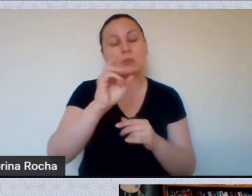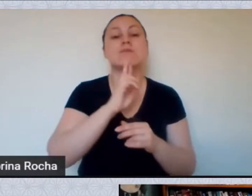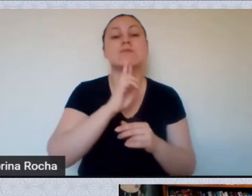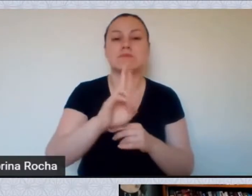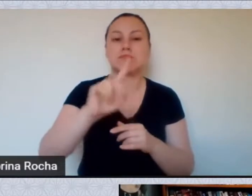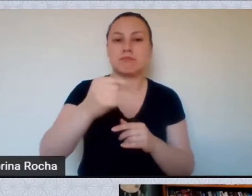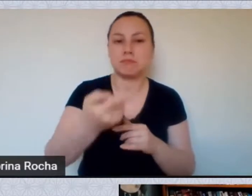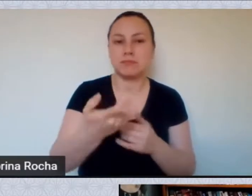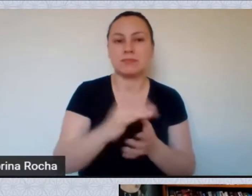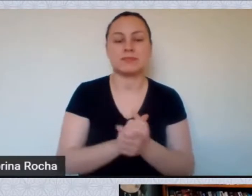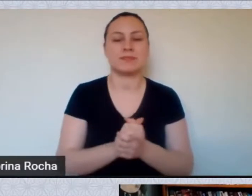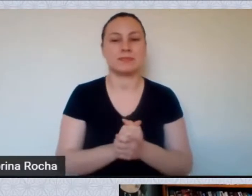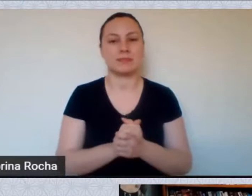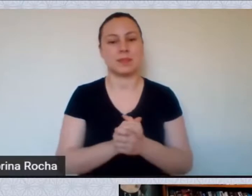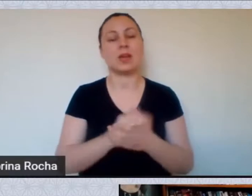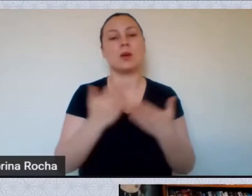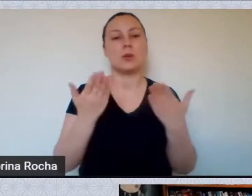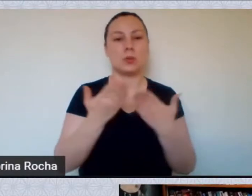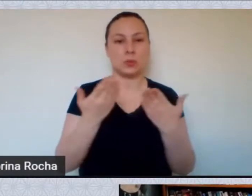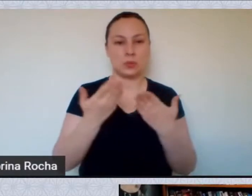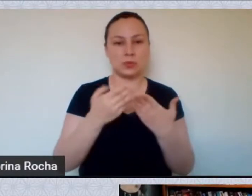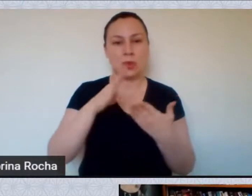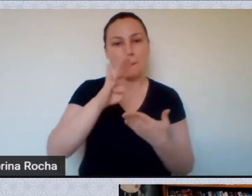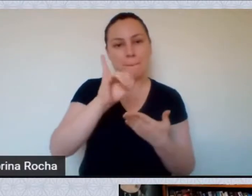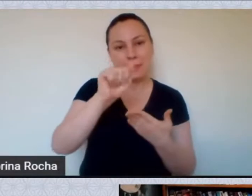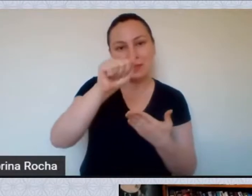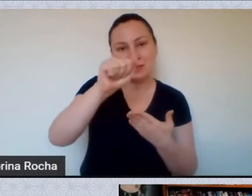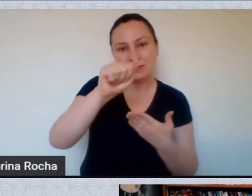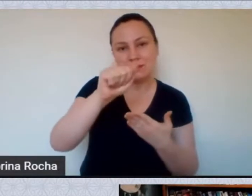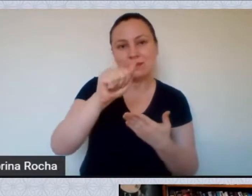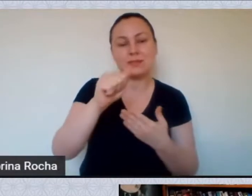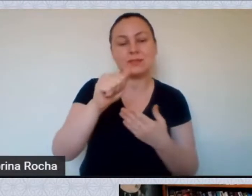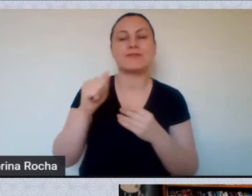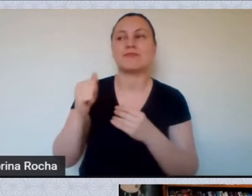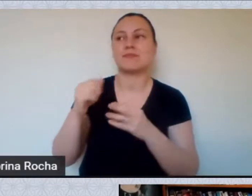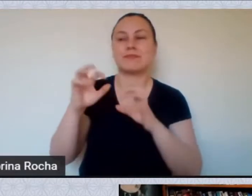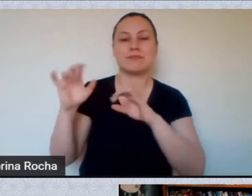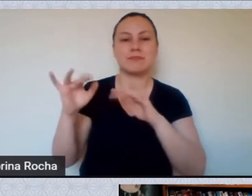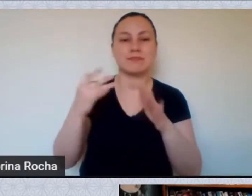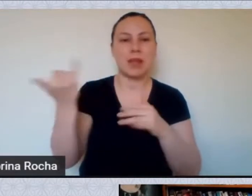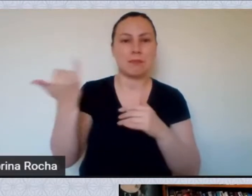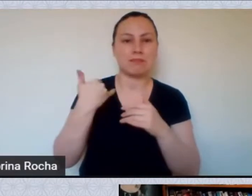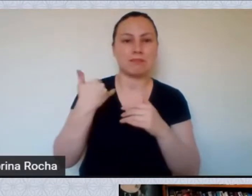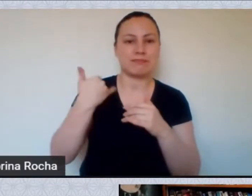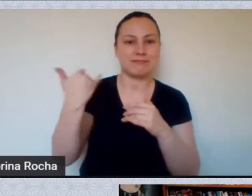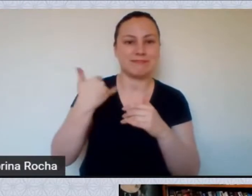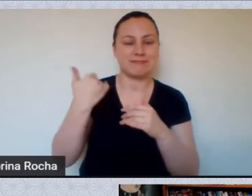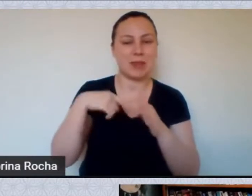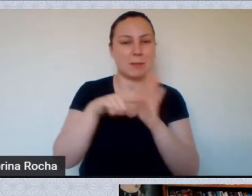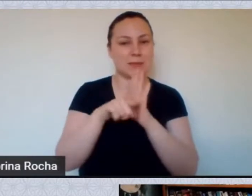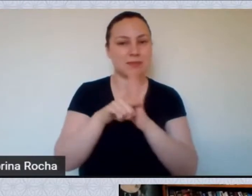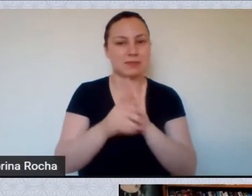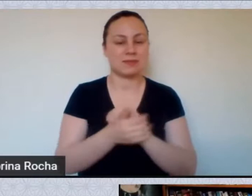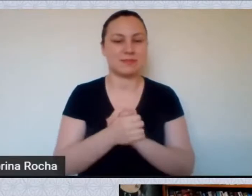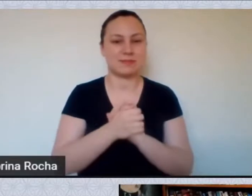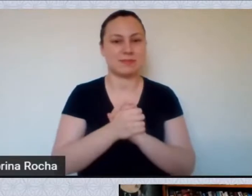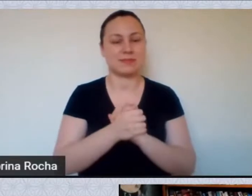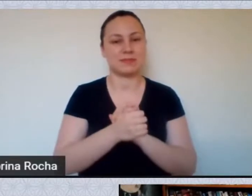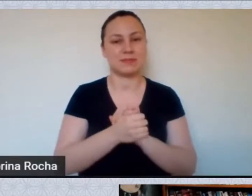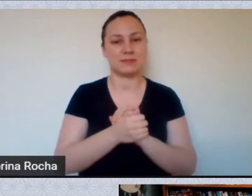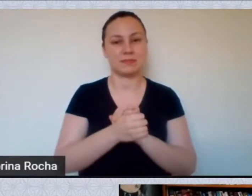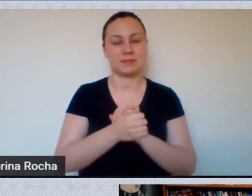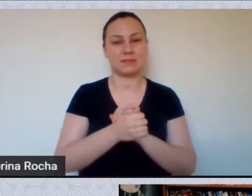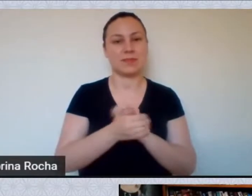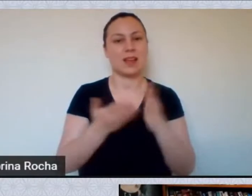nos encaminha as perguntas de vocês aqui no nosso chat. Portanto, participem. E eu faço aqui uma